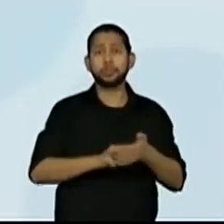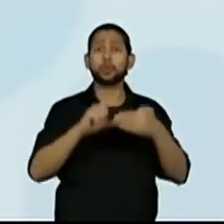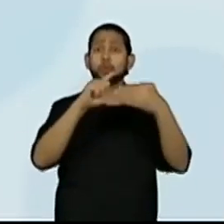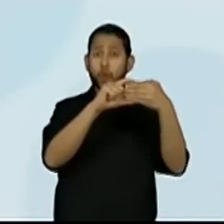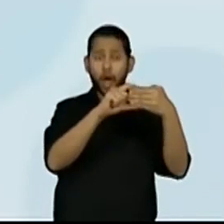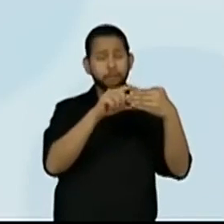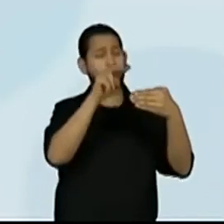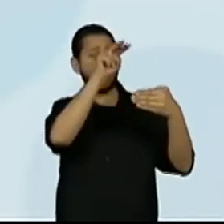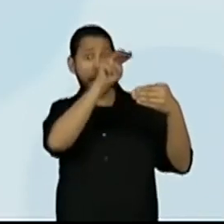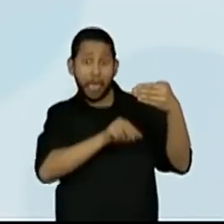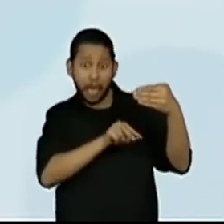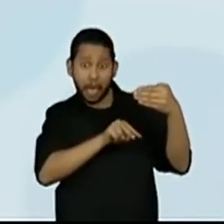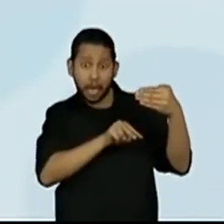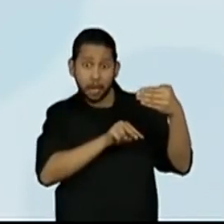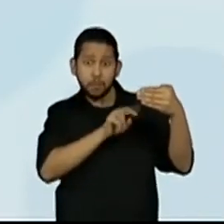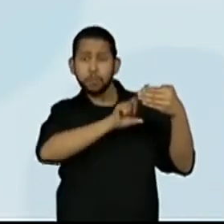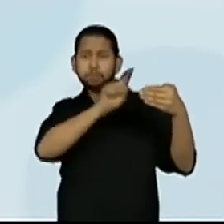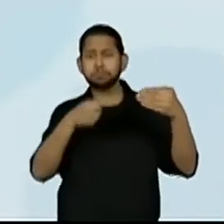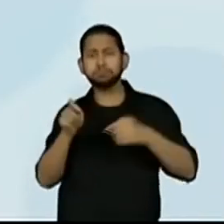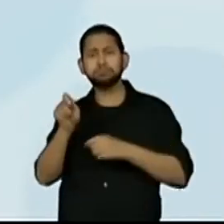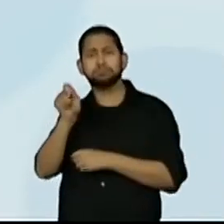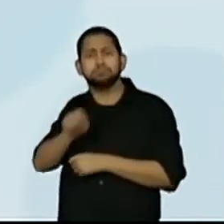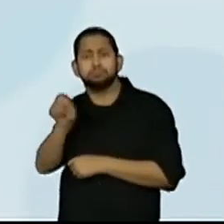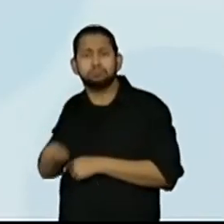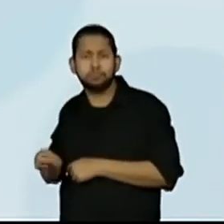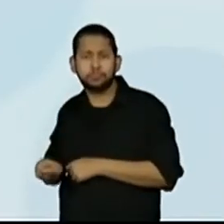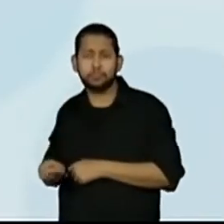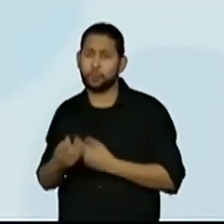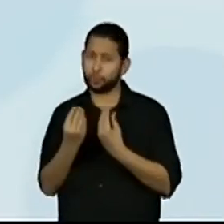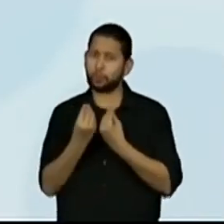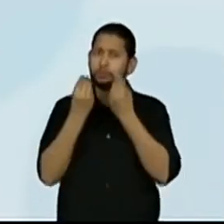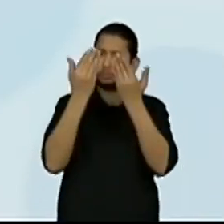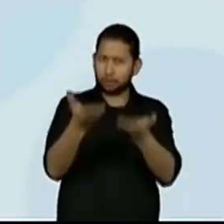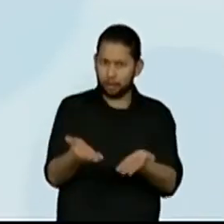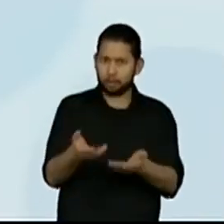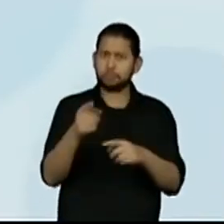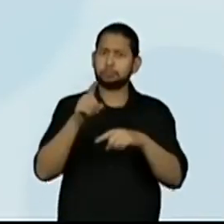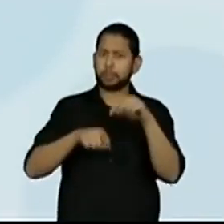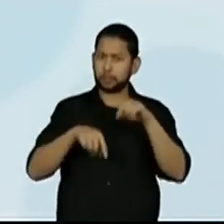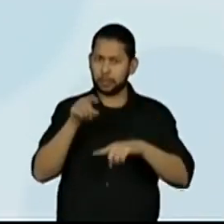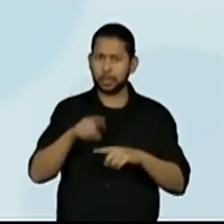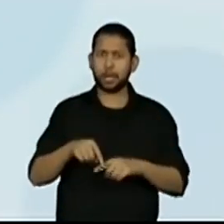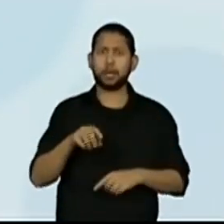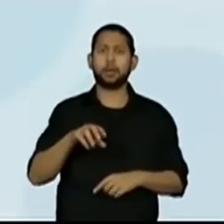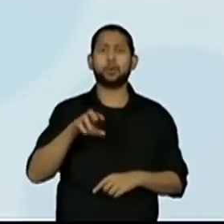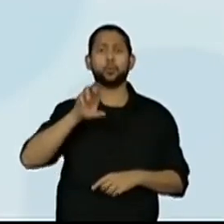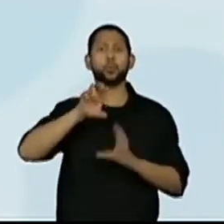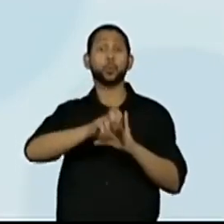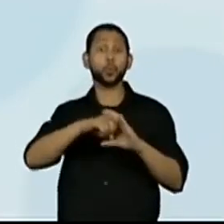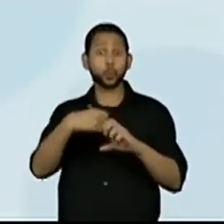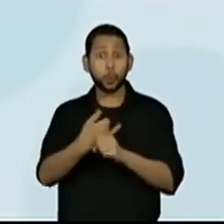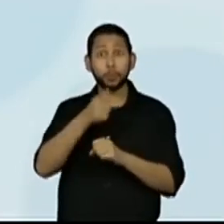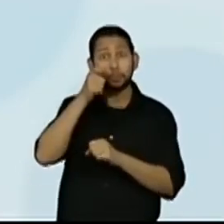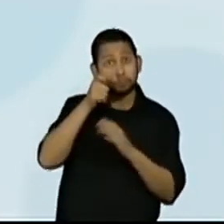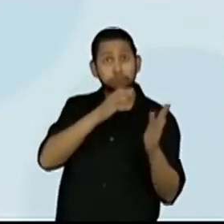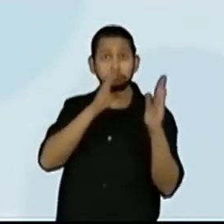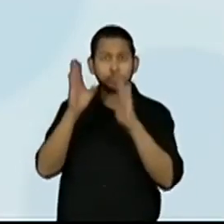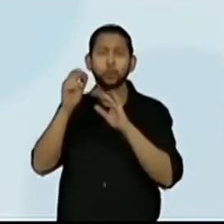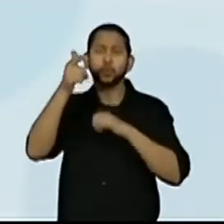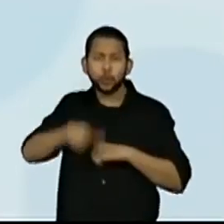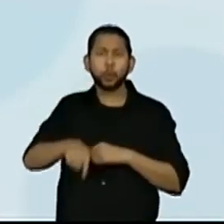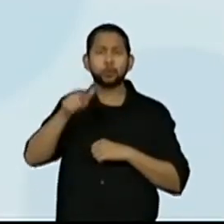estrofes como apontá-las. Esse material fica, né, no canal, fica no YouTube, dá para retomar, né, junto